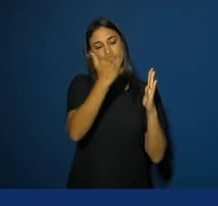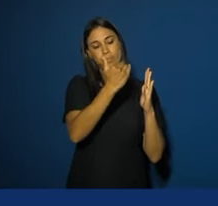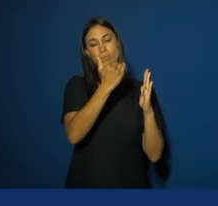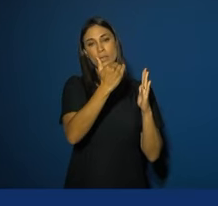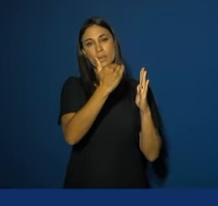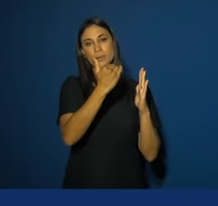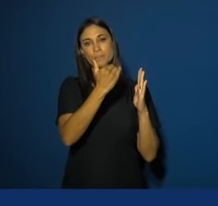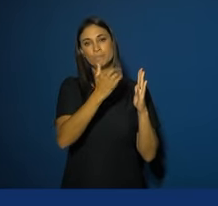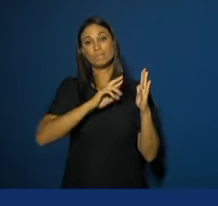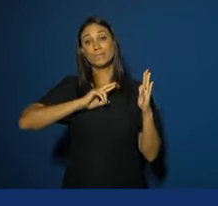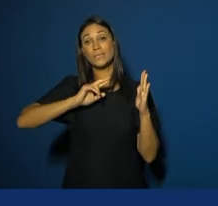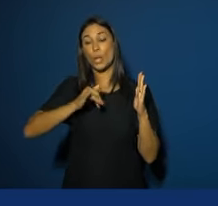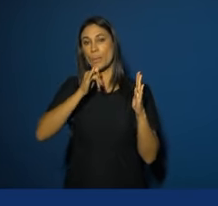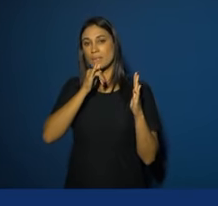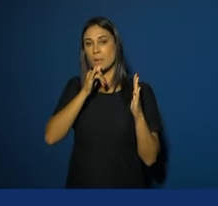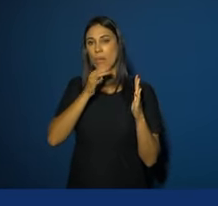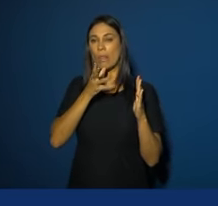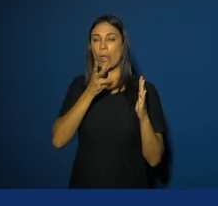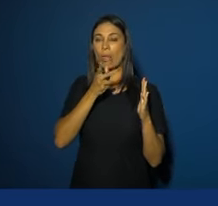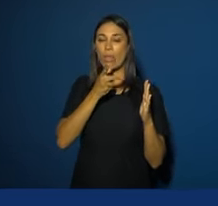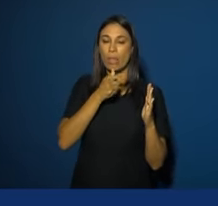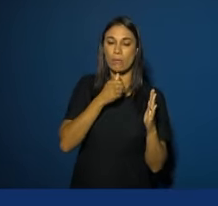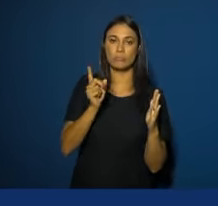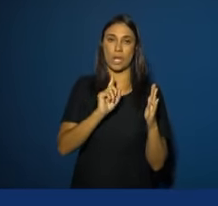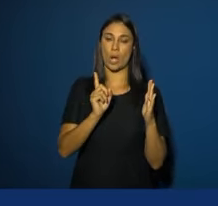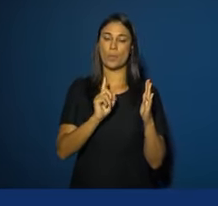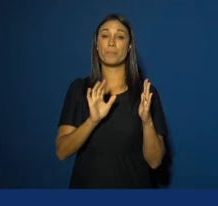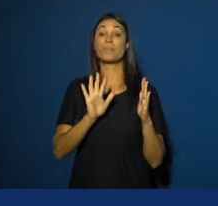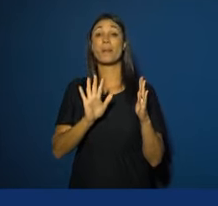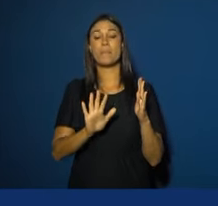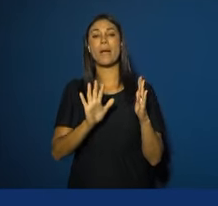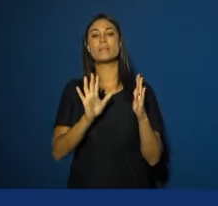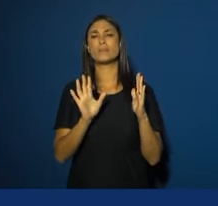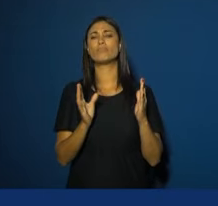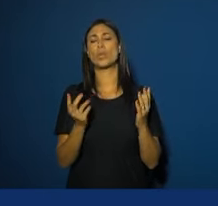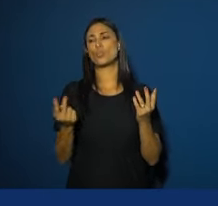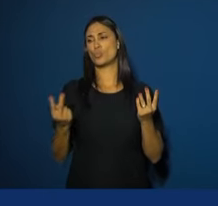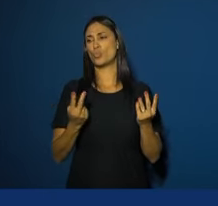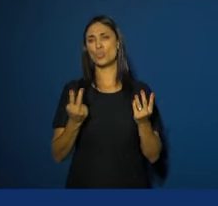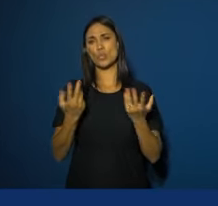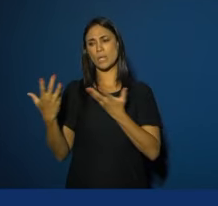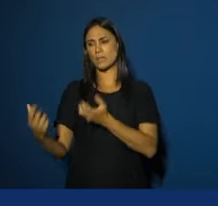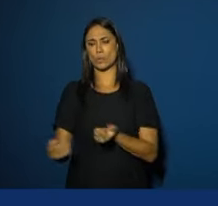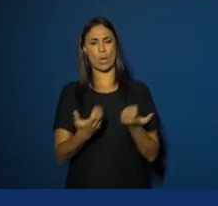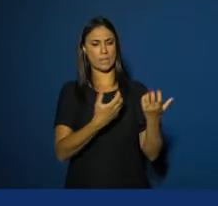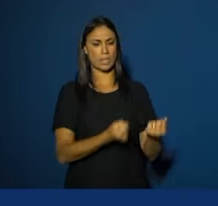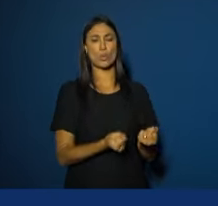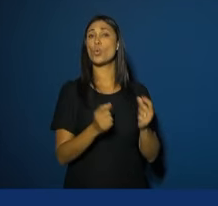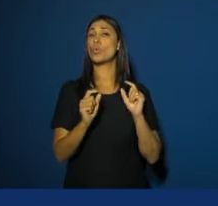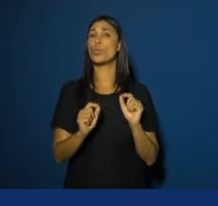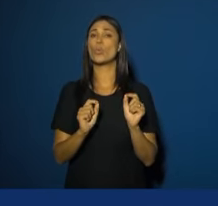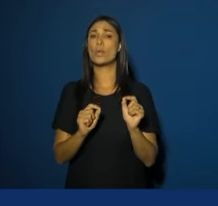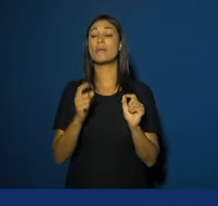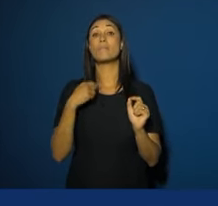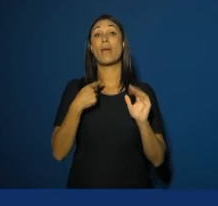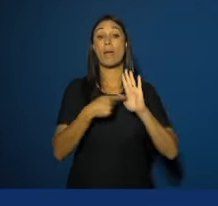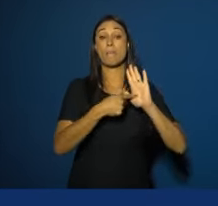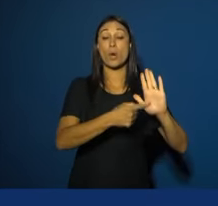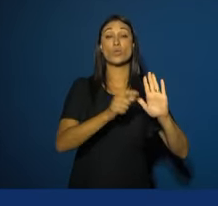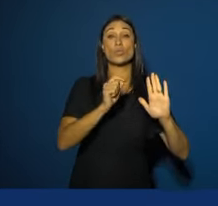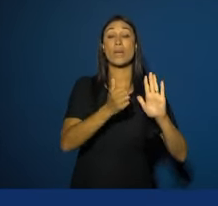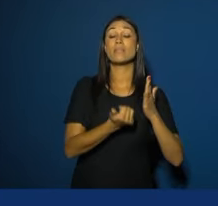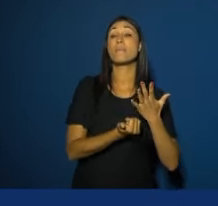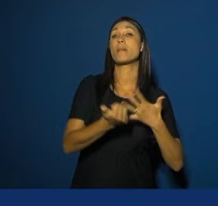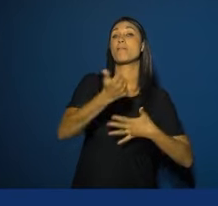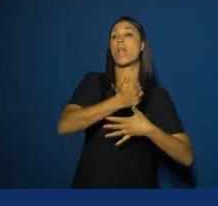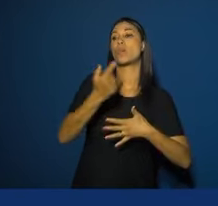realizada não em litigância que aí não tinha sentido consensualmente realizada ela apresenta essa vantajosidade da